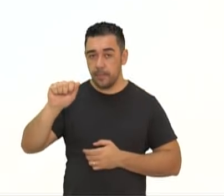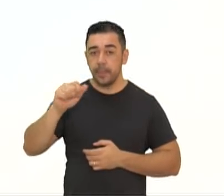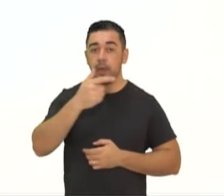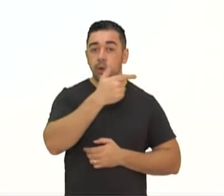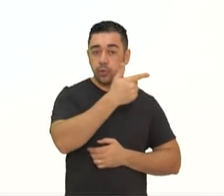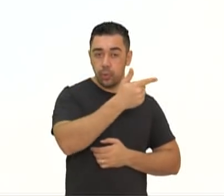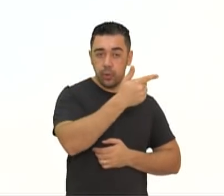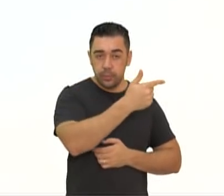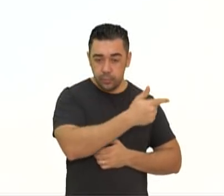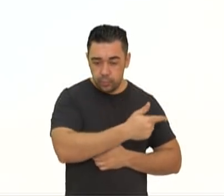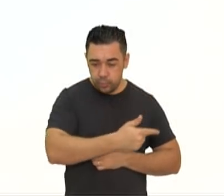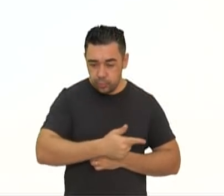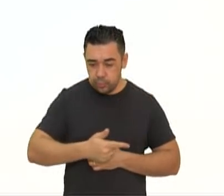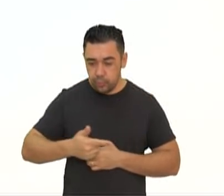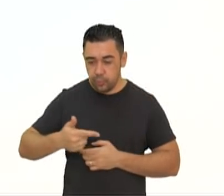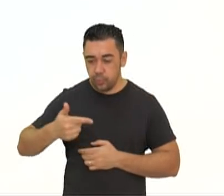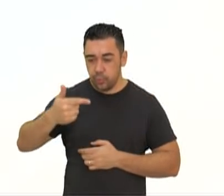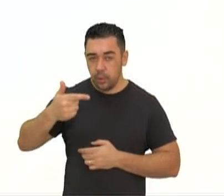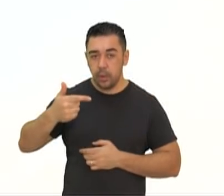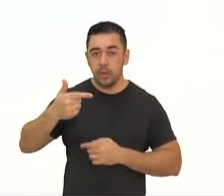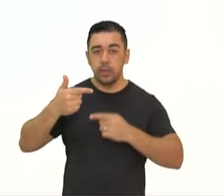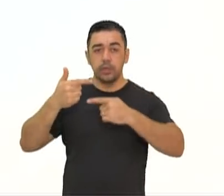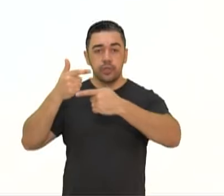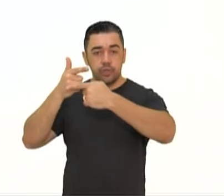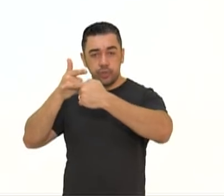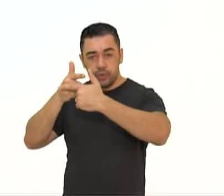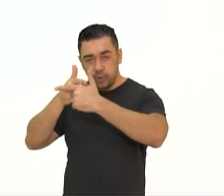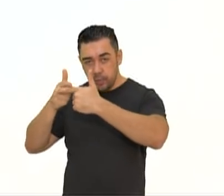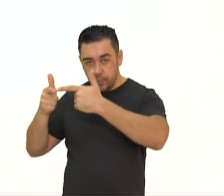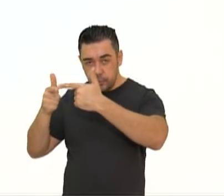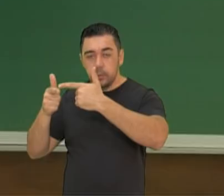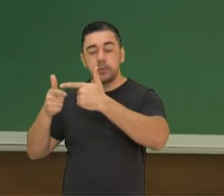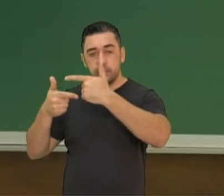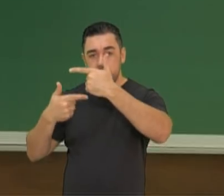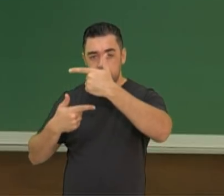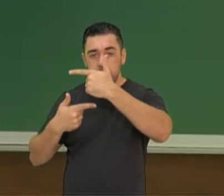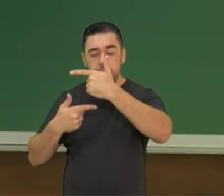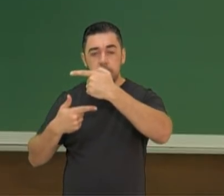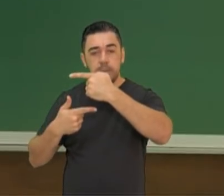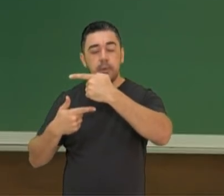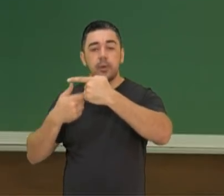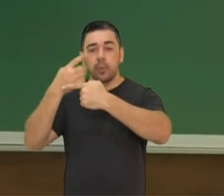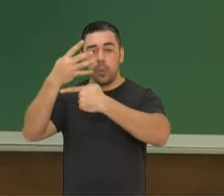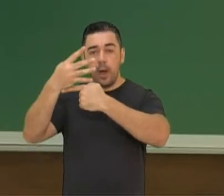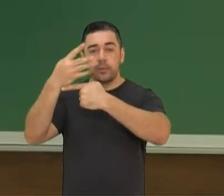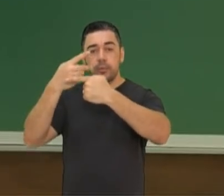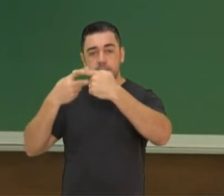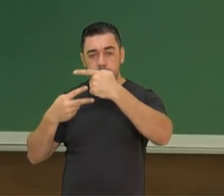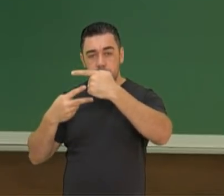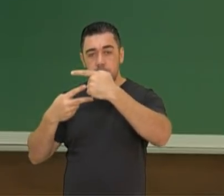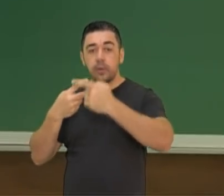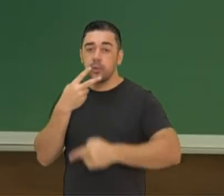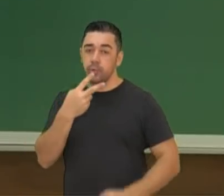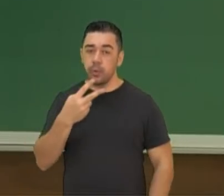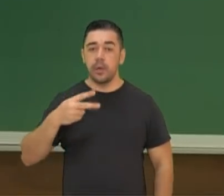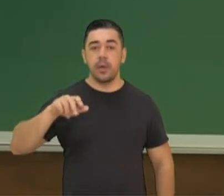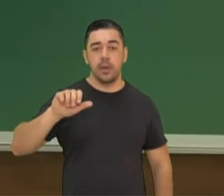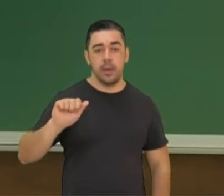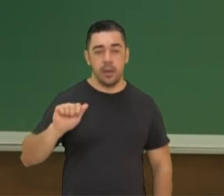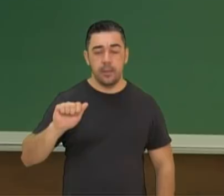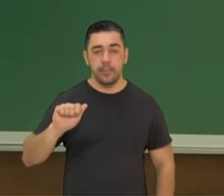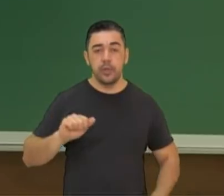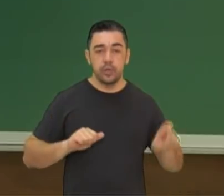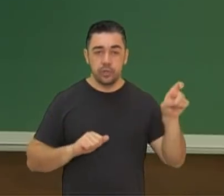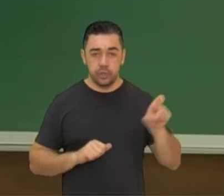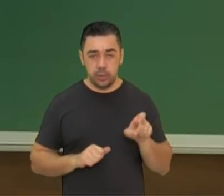vai passar para o outro lado, dividindo. Quanto que é 4A dividido por 2? 2A. Então, o meu x é igual